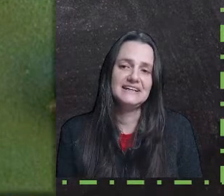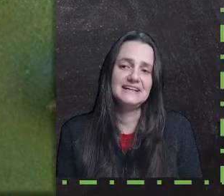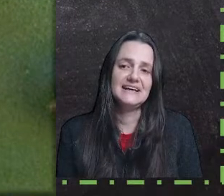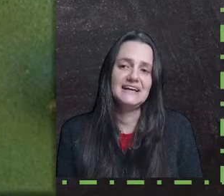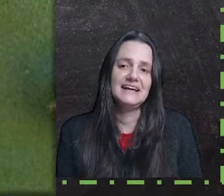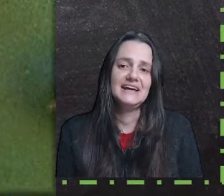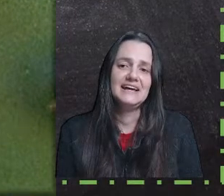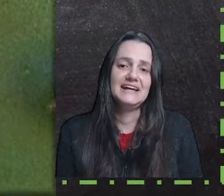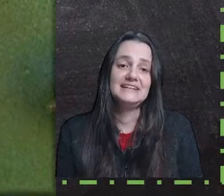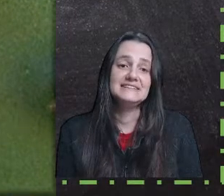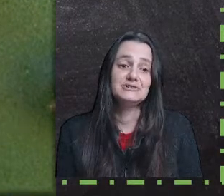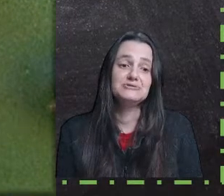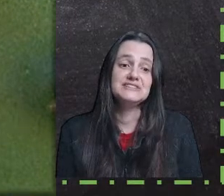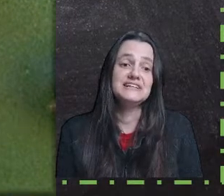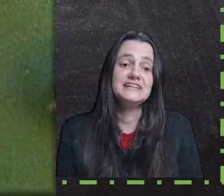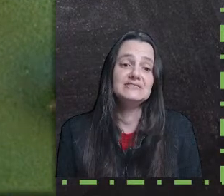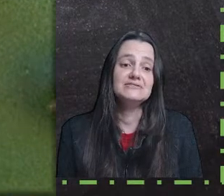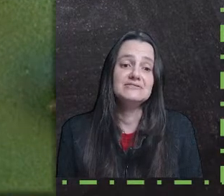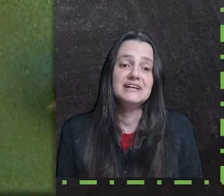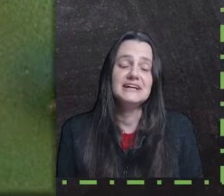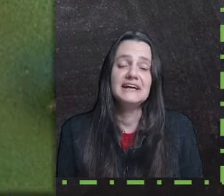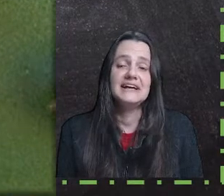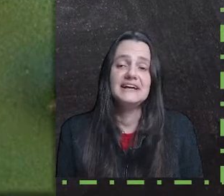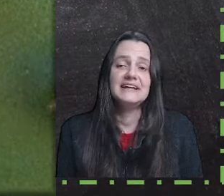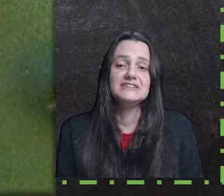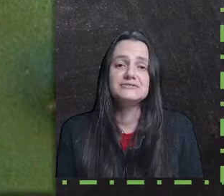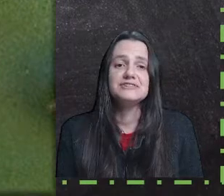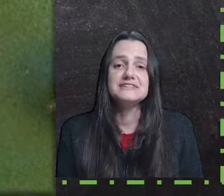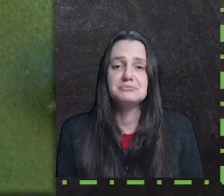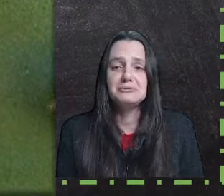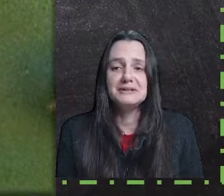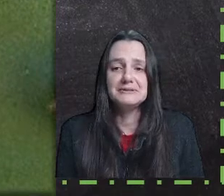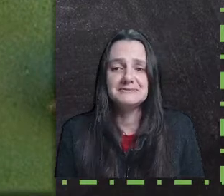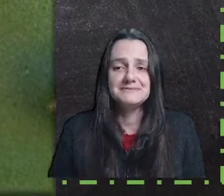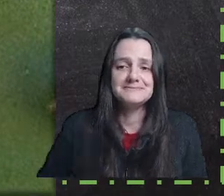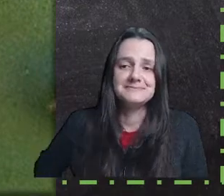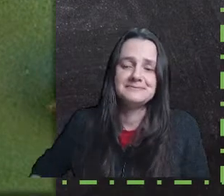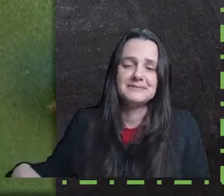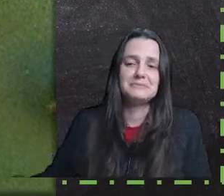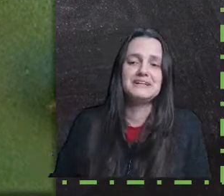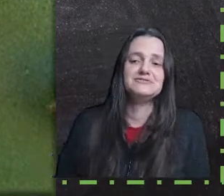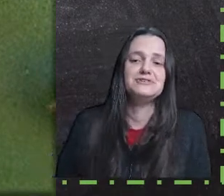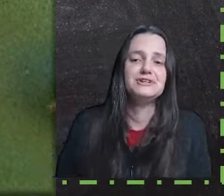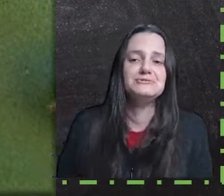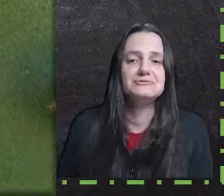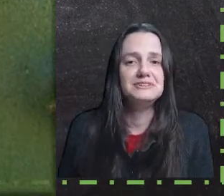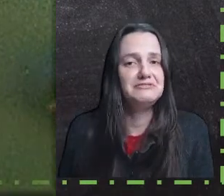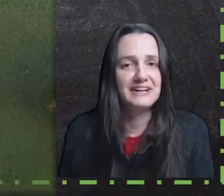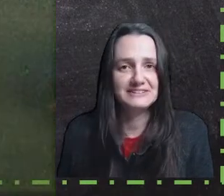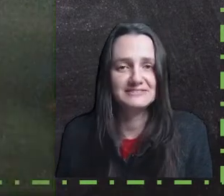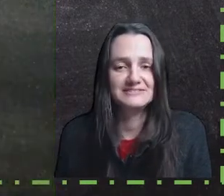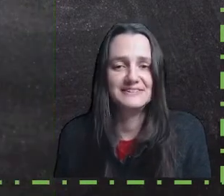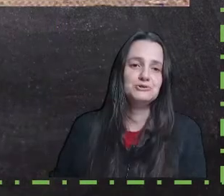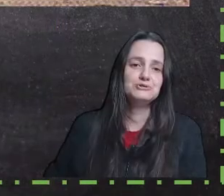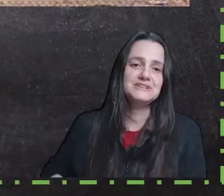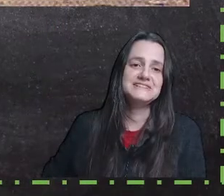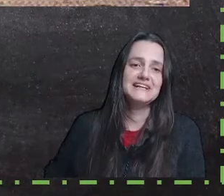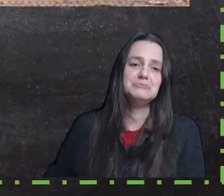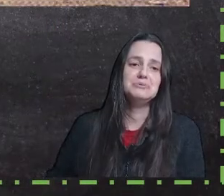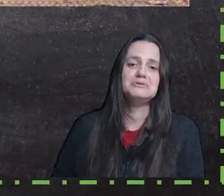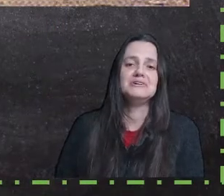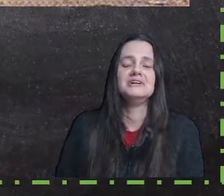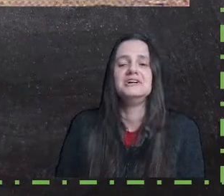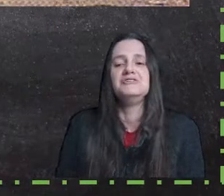E aí eles conseguiram resolver esse problema, mas foi um inferno.